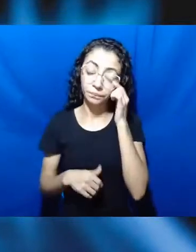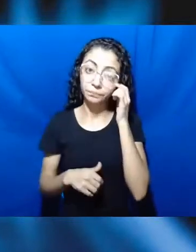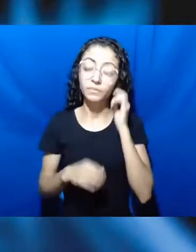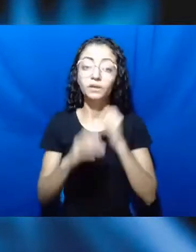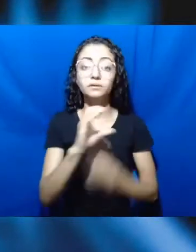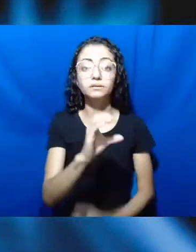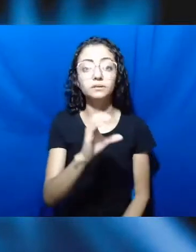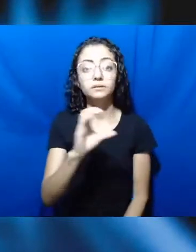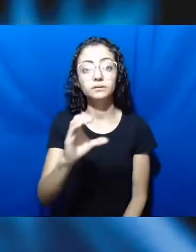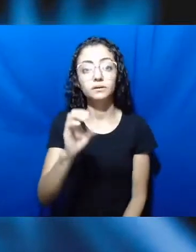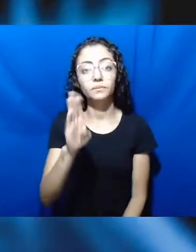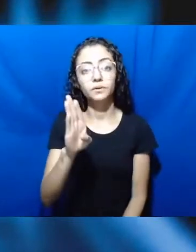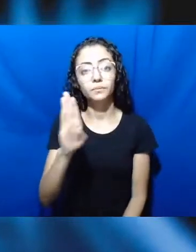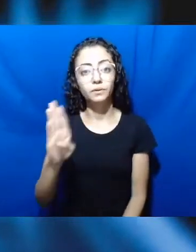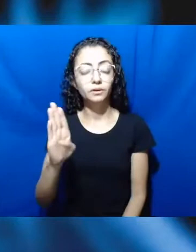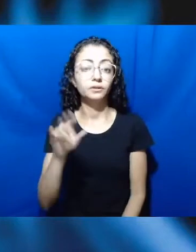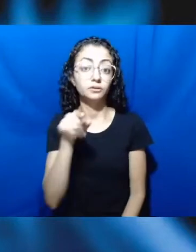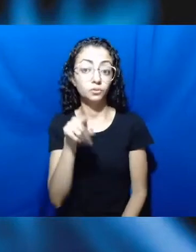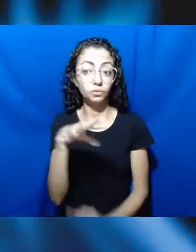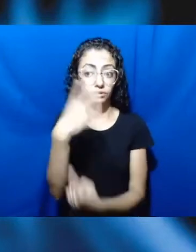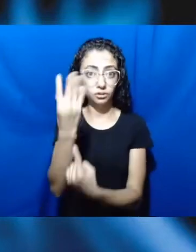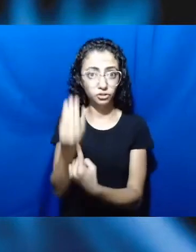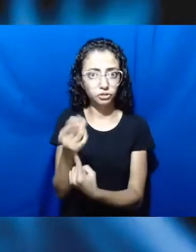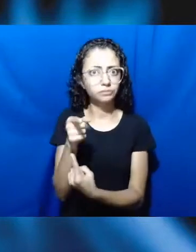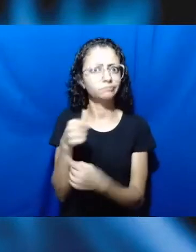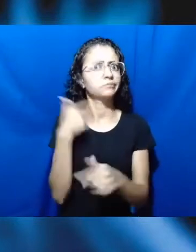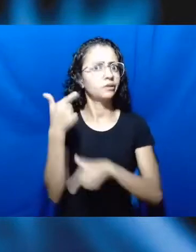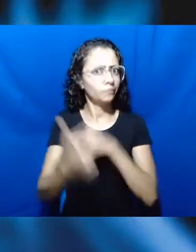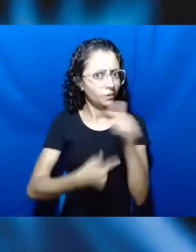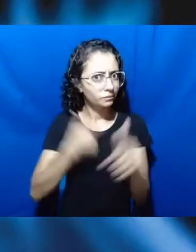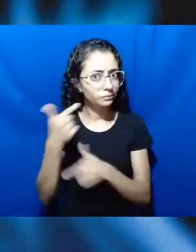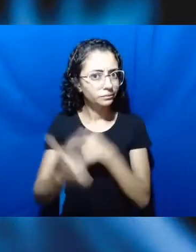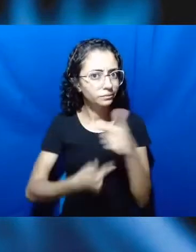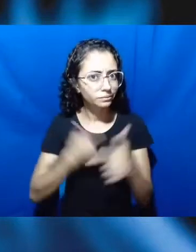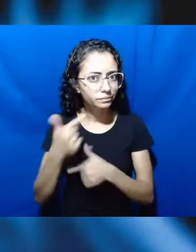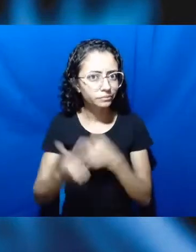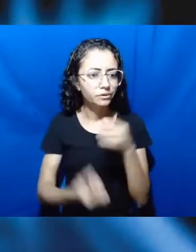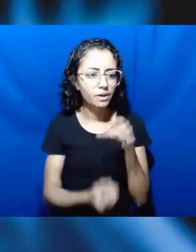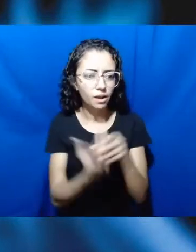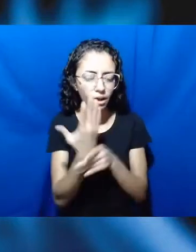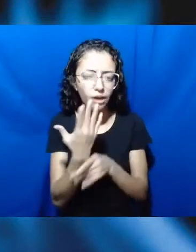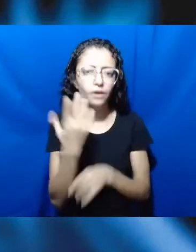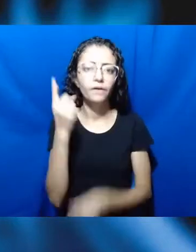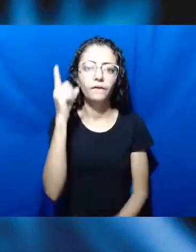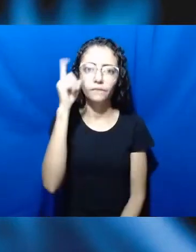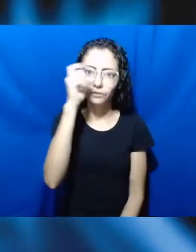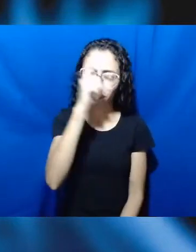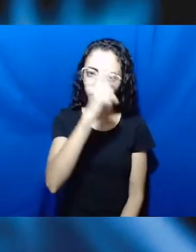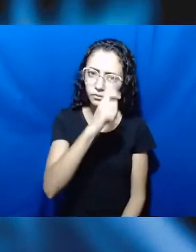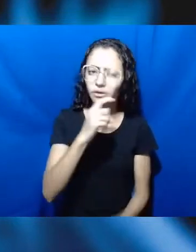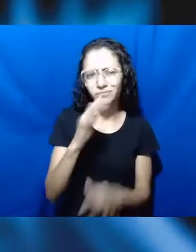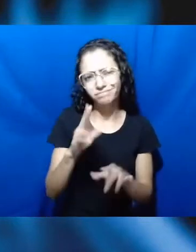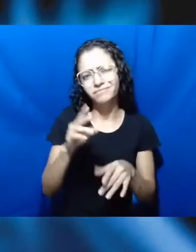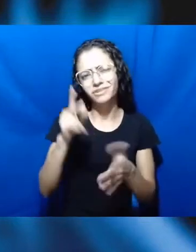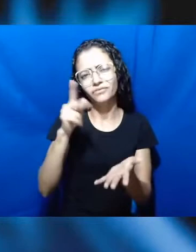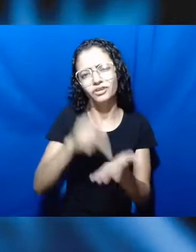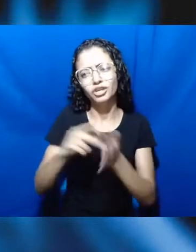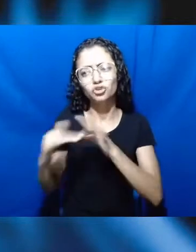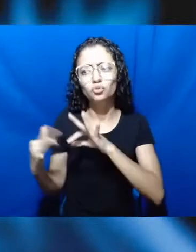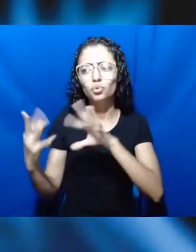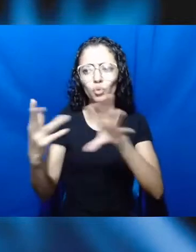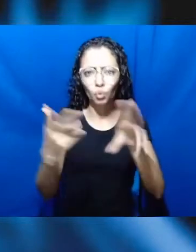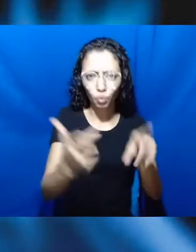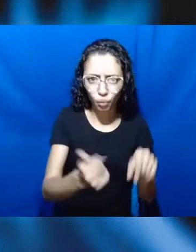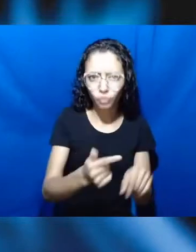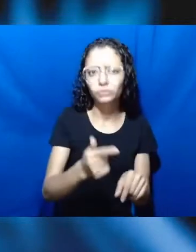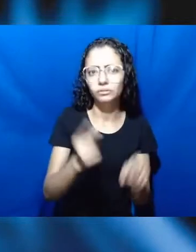trabalho do Rodrigo. Foi muito trabalhoso produzir esse trabalho. Aliás, todos foram muito complicados, mas deu